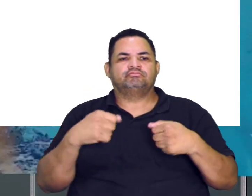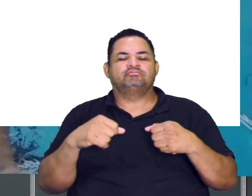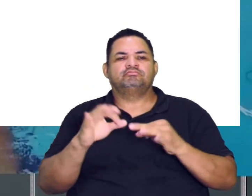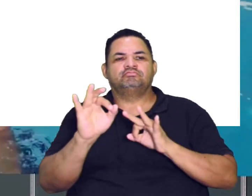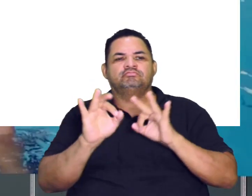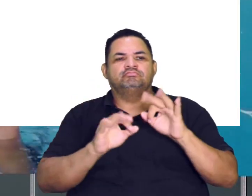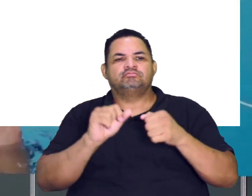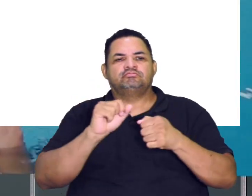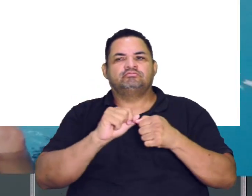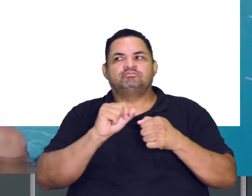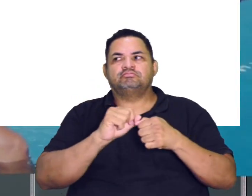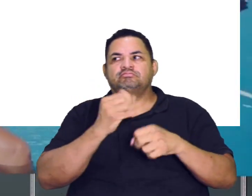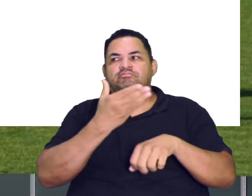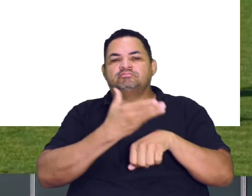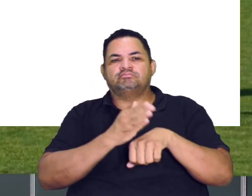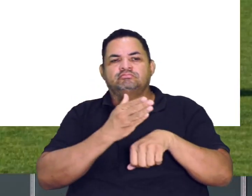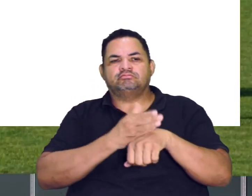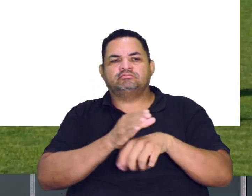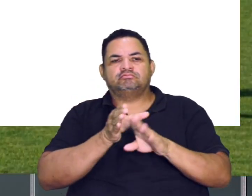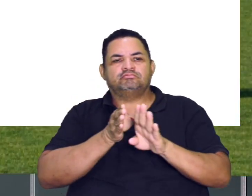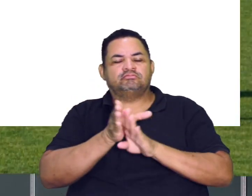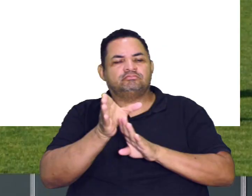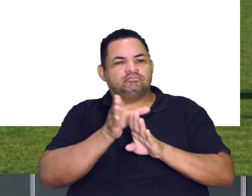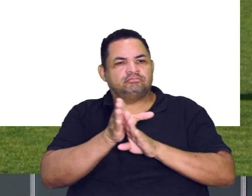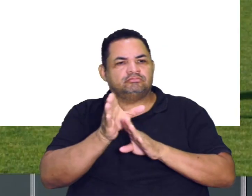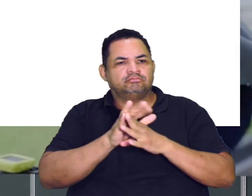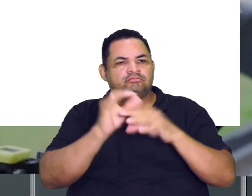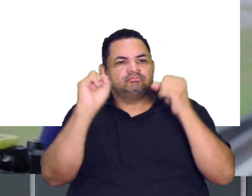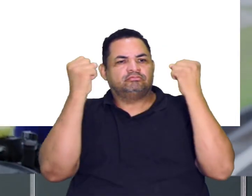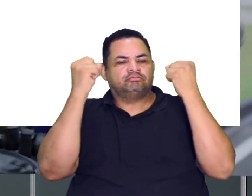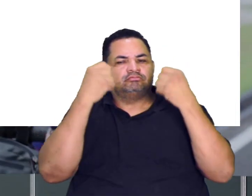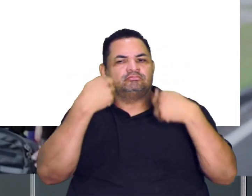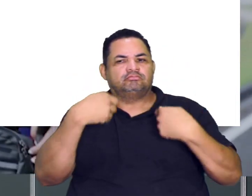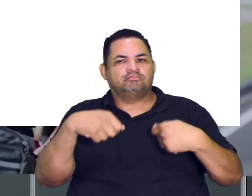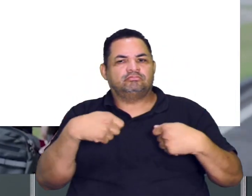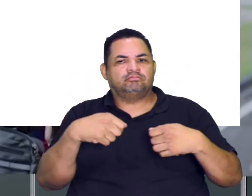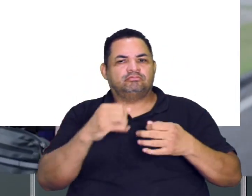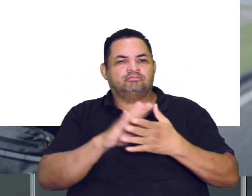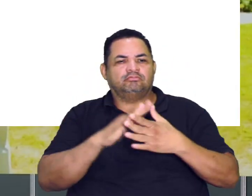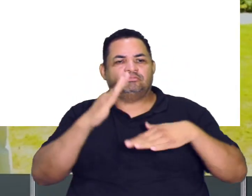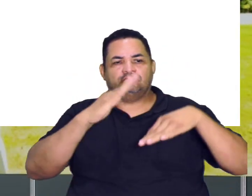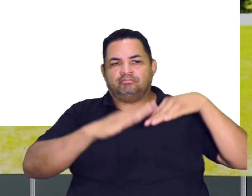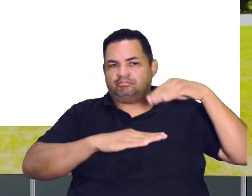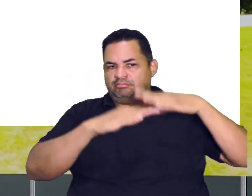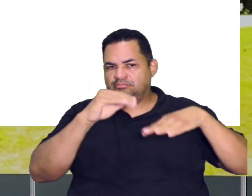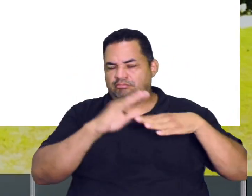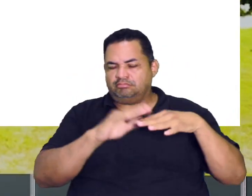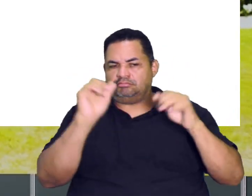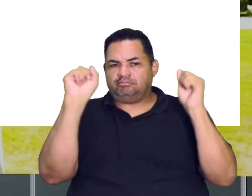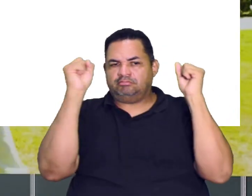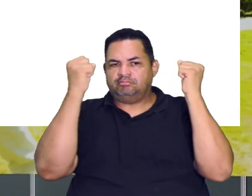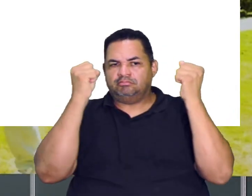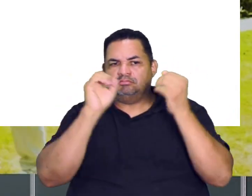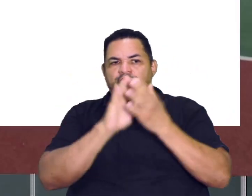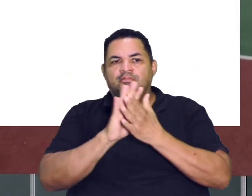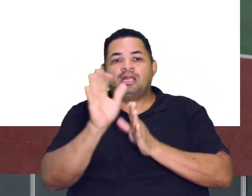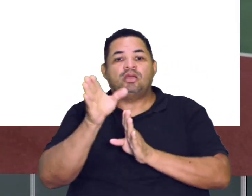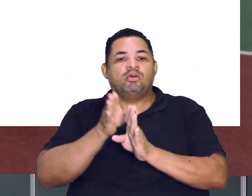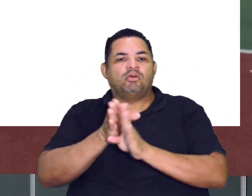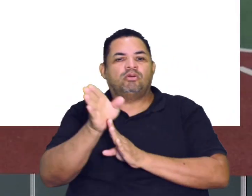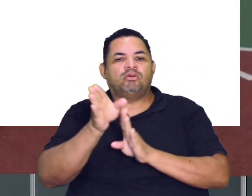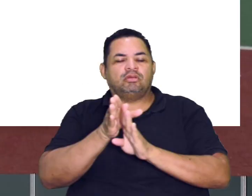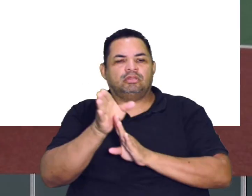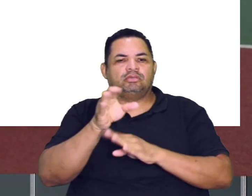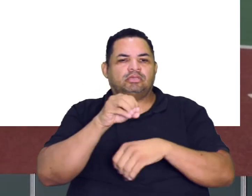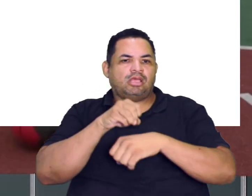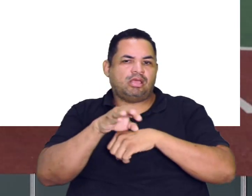posso fazer a prática orientada de exercício físico e, para isso, eu preciso de um profissional de educação física para direcionar